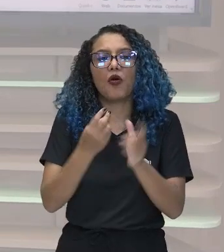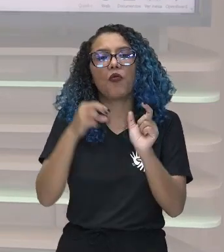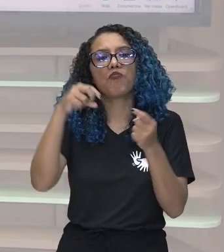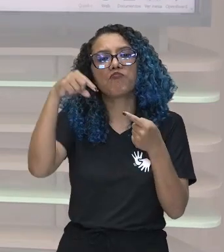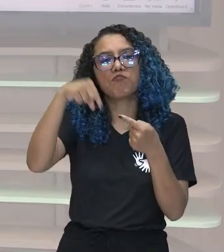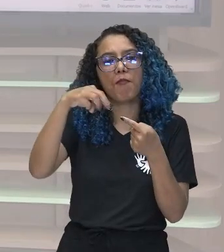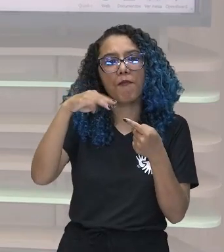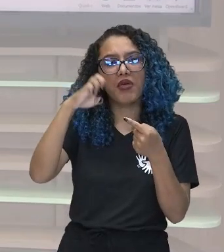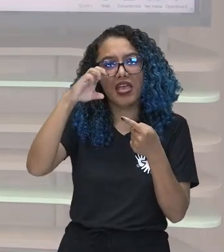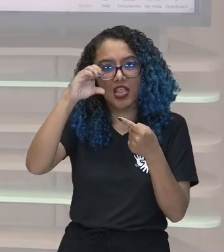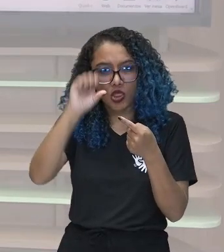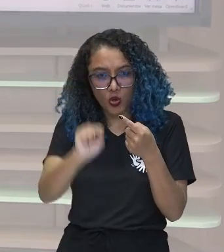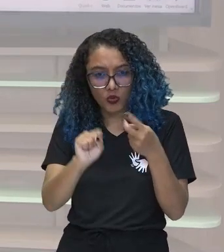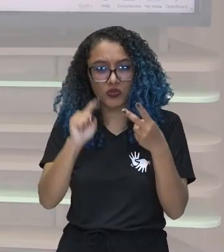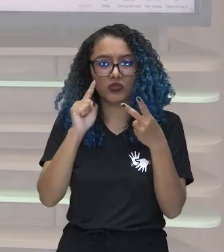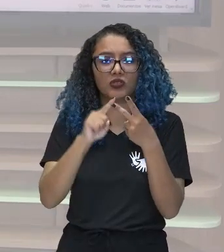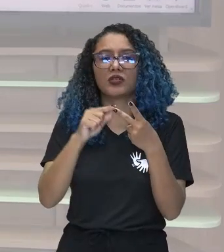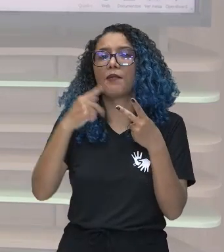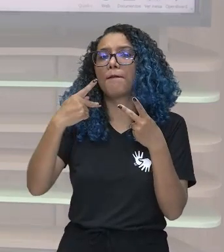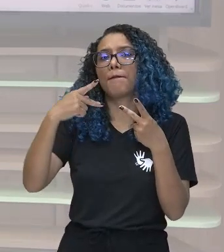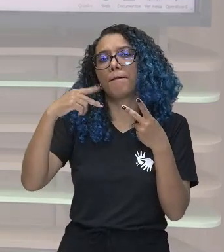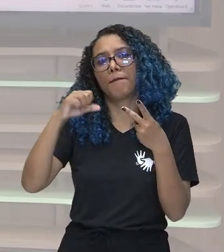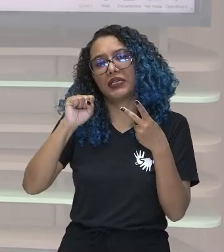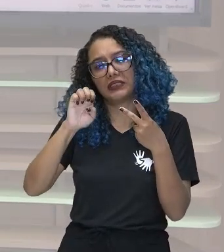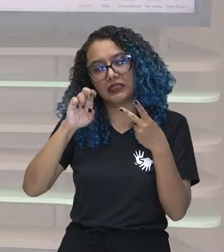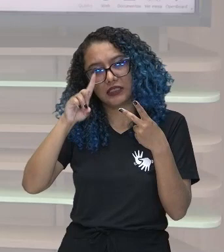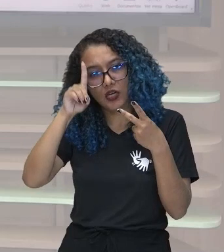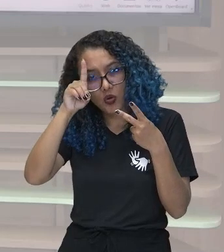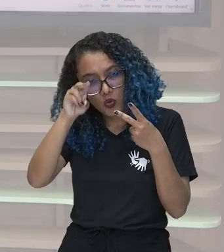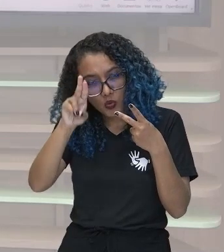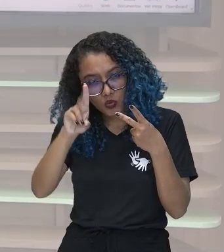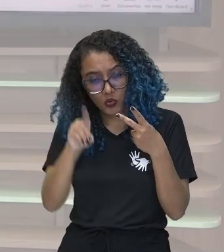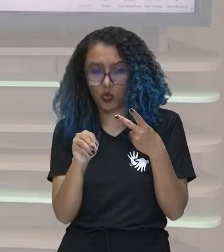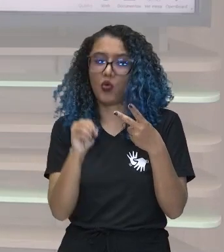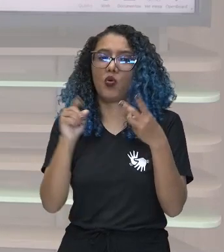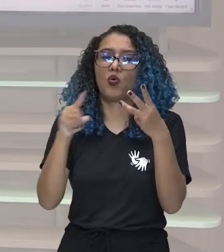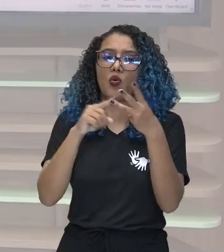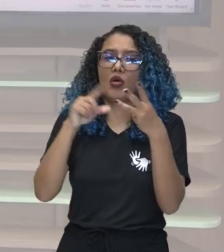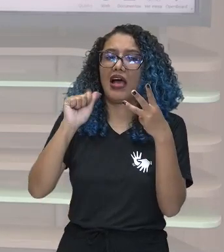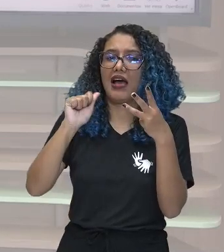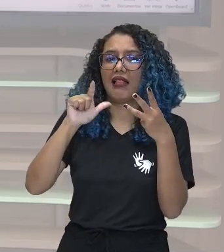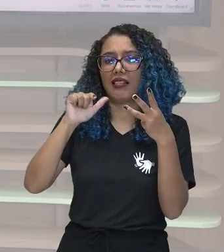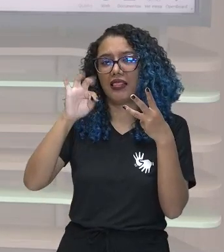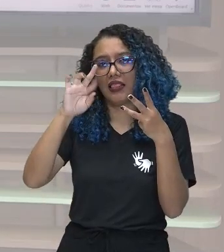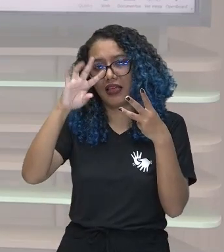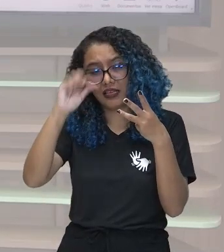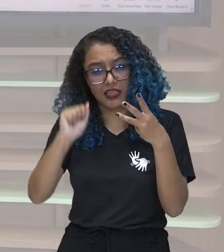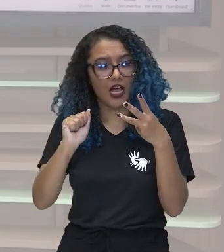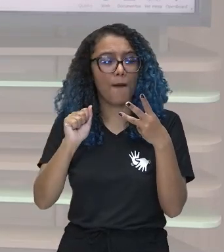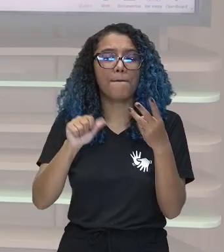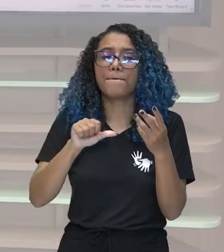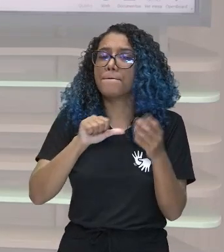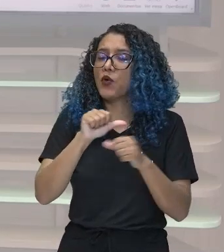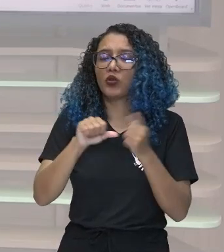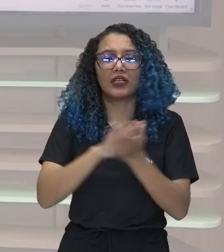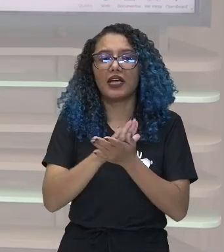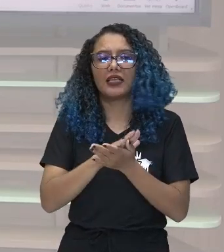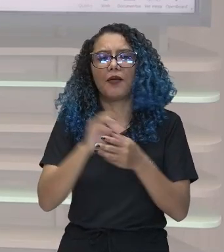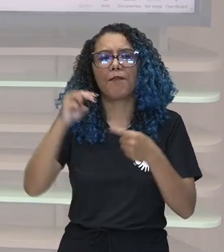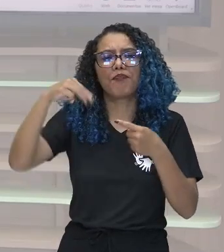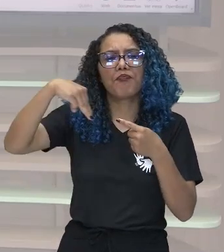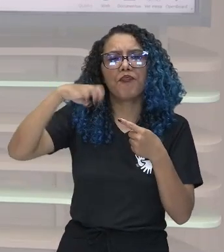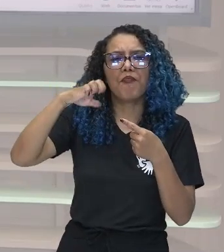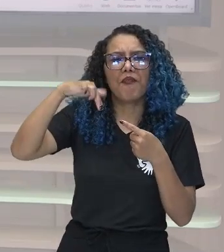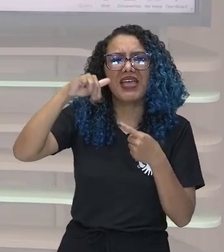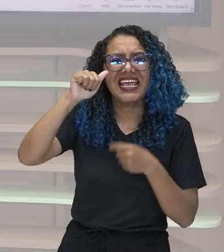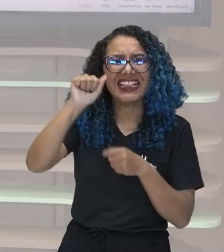palavra pseudo e a palavra alerta não vão mudar. Não existe menos, quando é